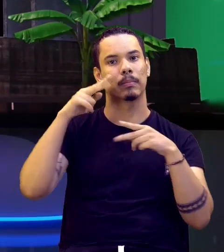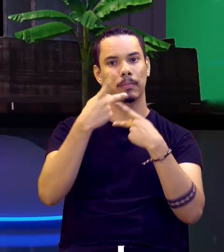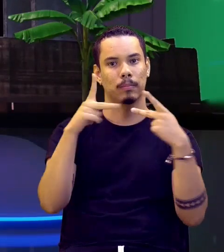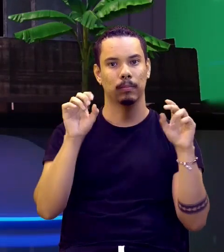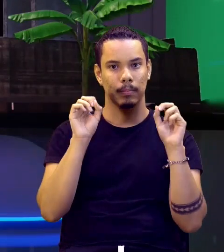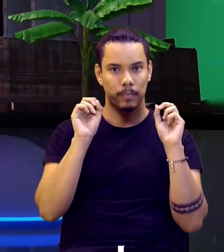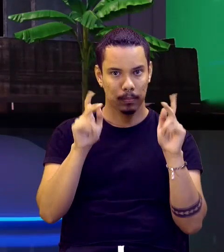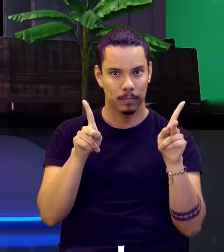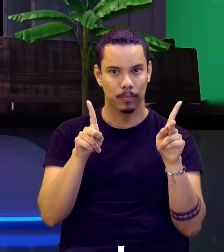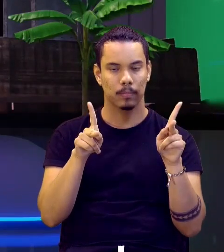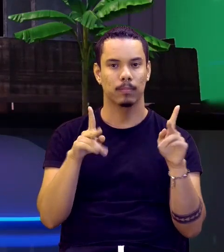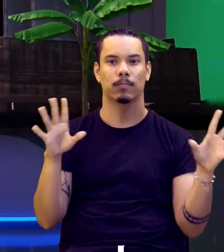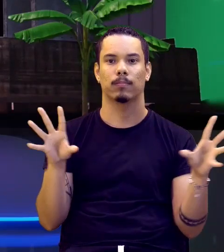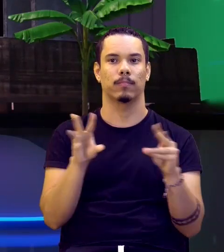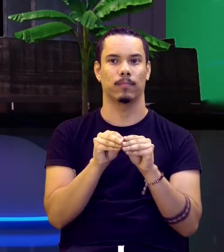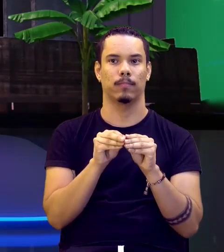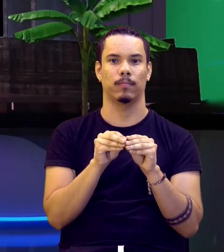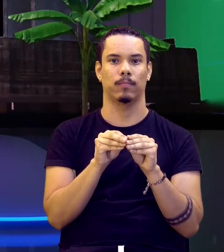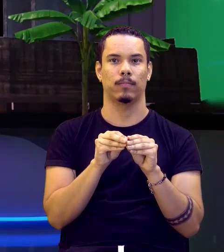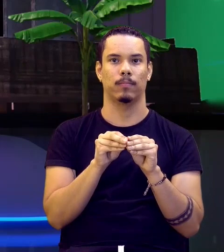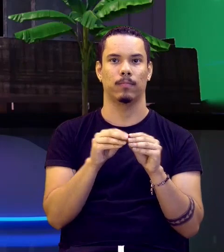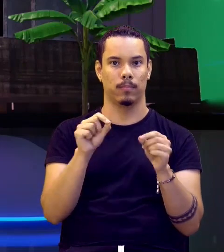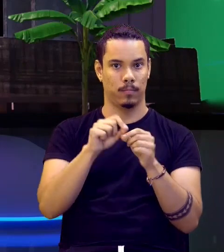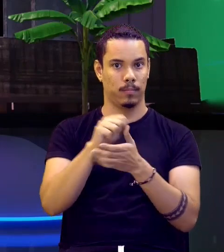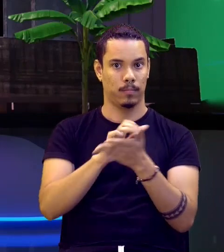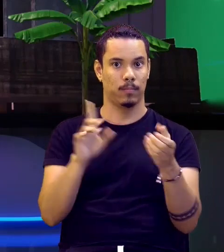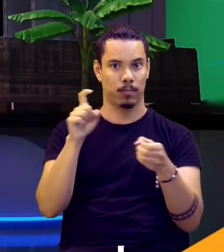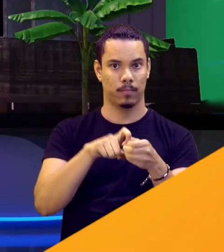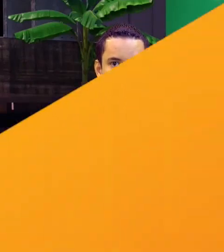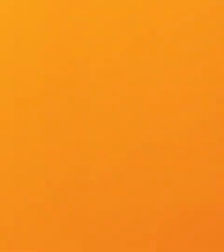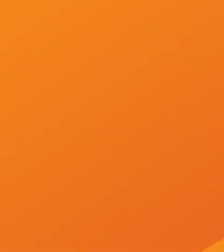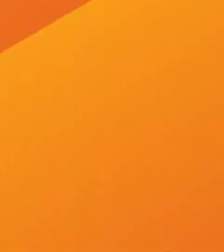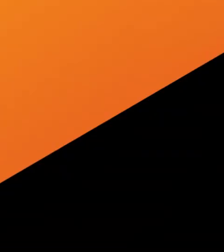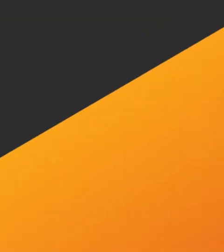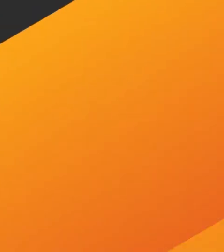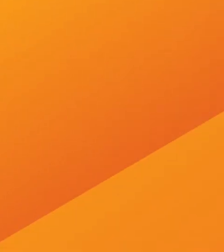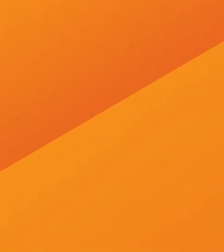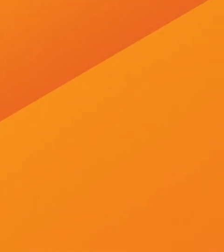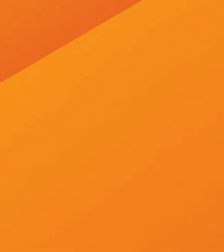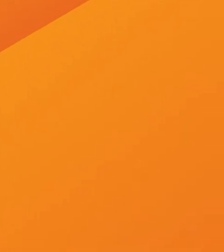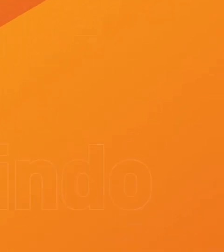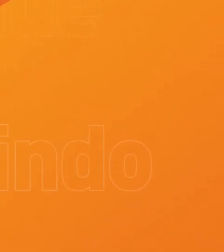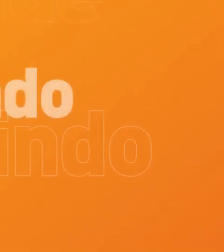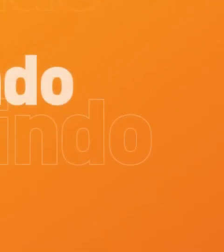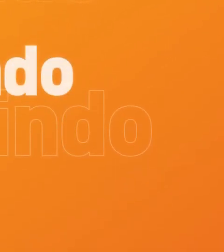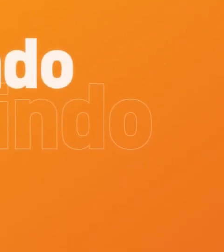professor? Fechou. Fechou, galera. Faz a tarefa, daqui a pouco a gente volta. Valeu!